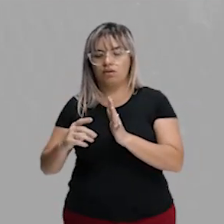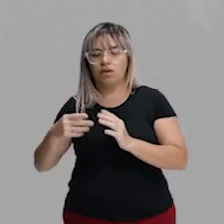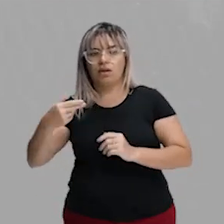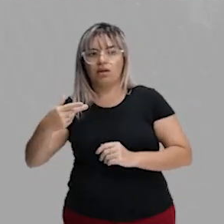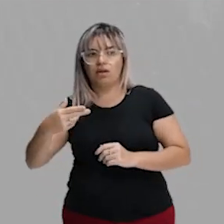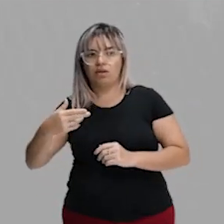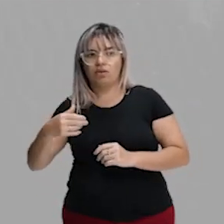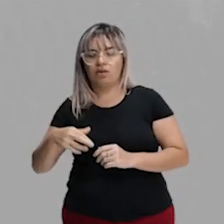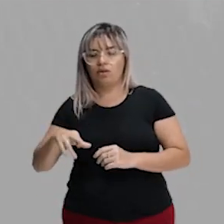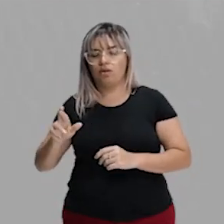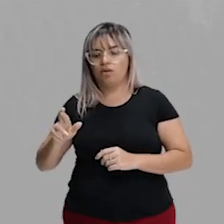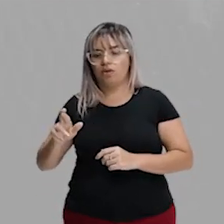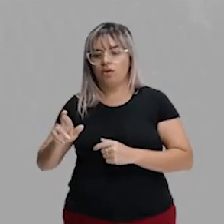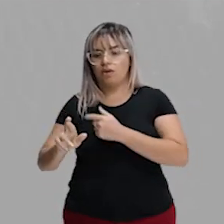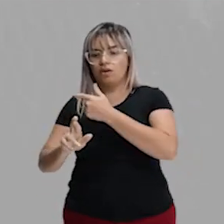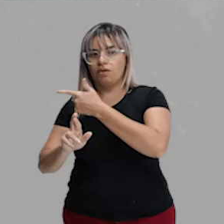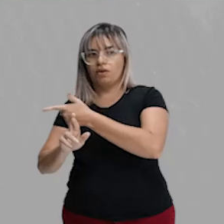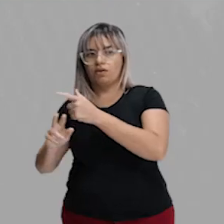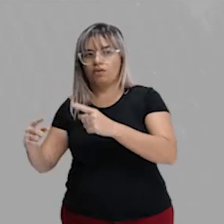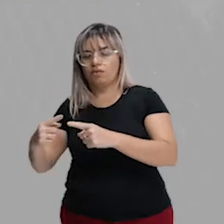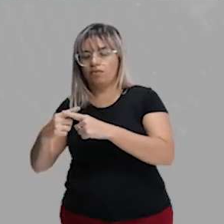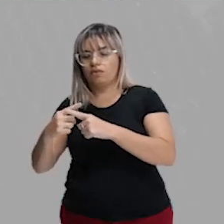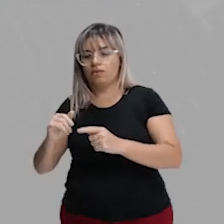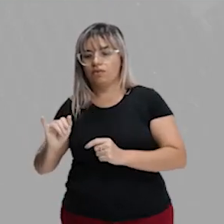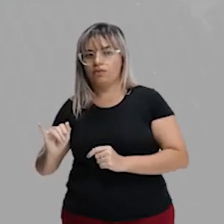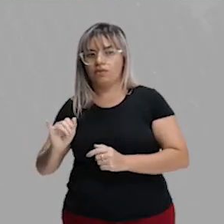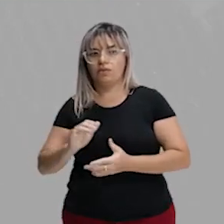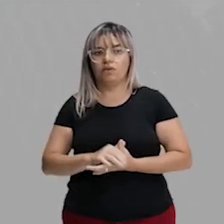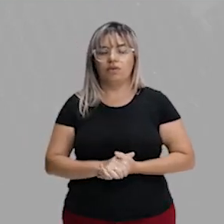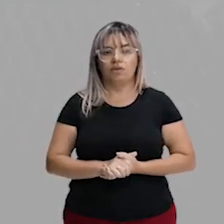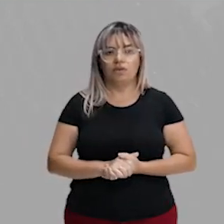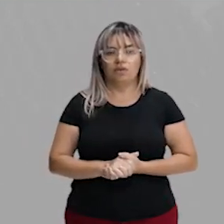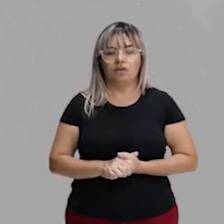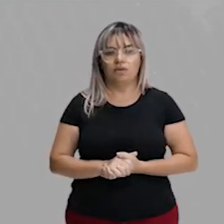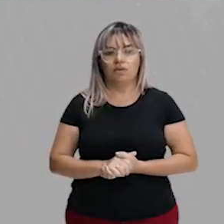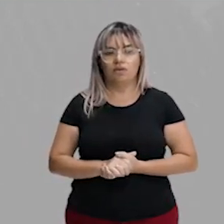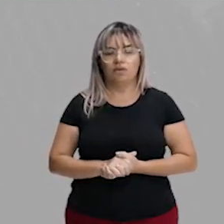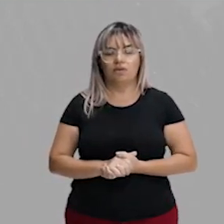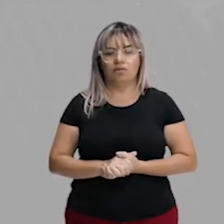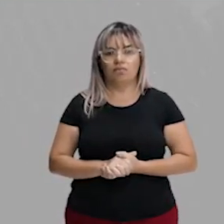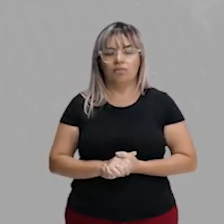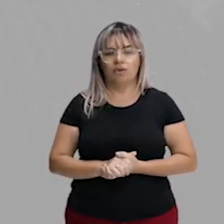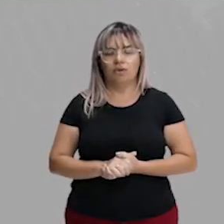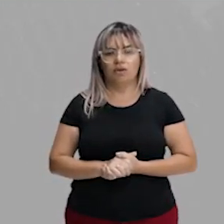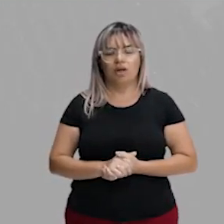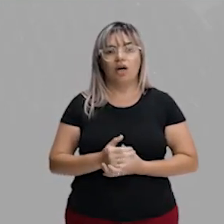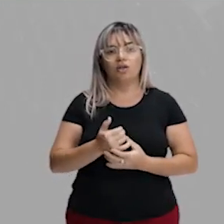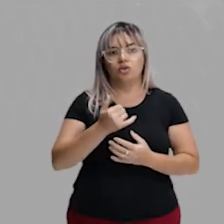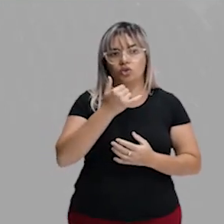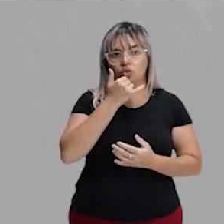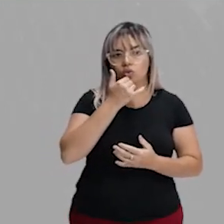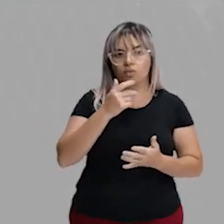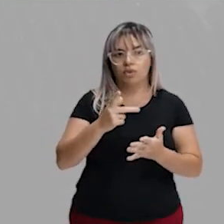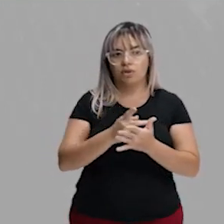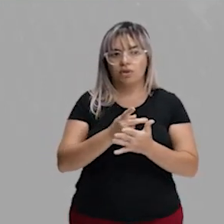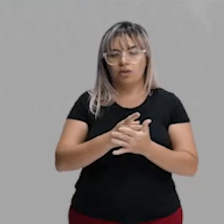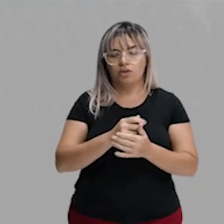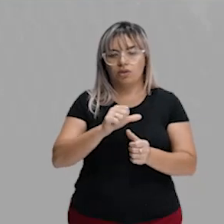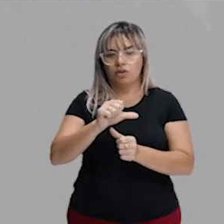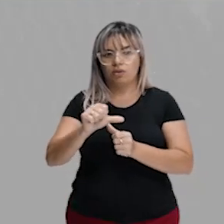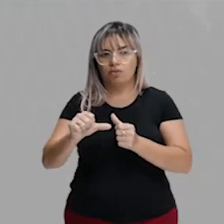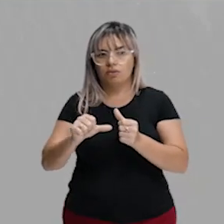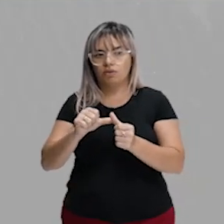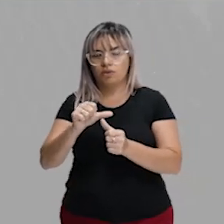Então, só uma correção aqui, que aqui é R vezes I ao quadrado, viu? É o I que é ao quadrado.